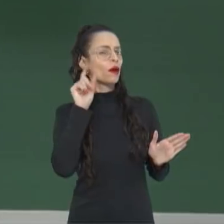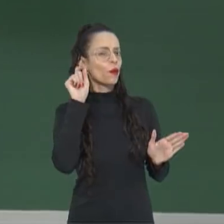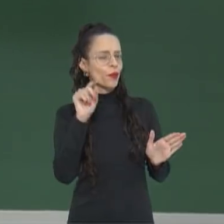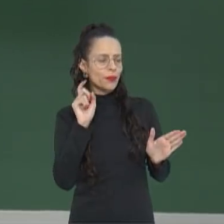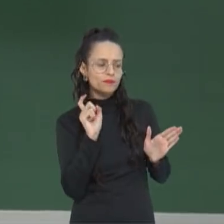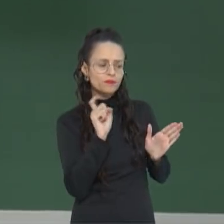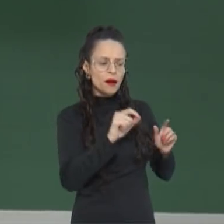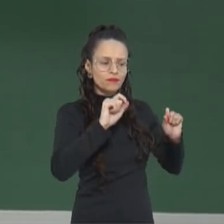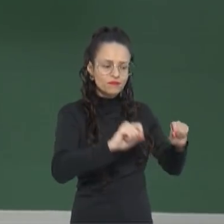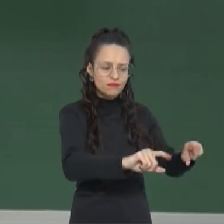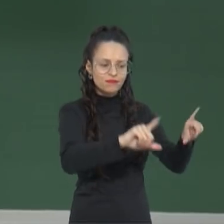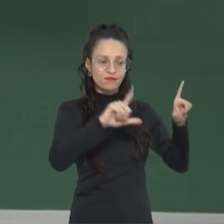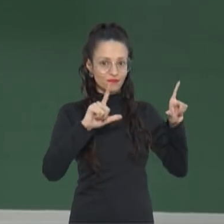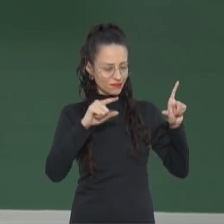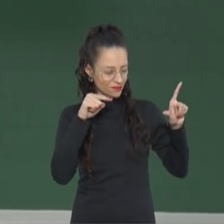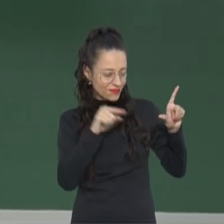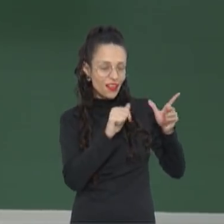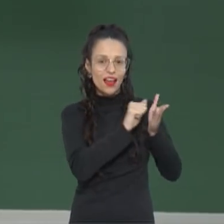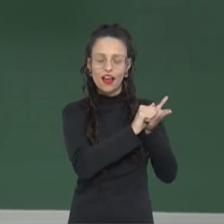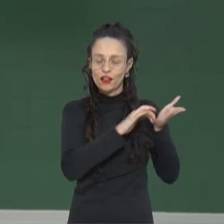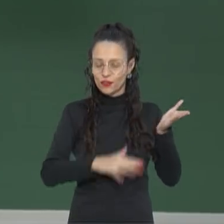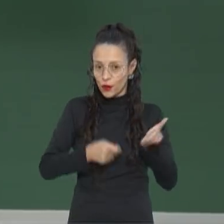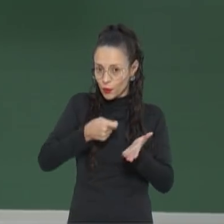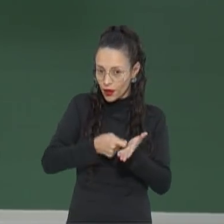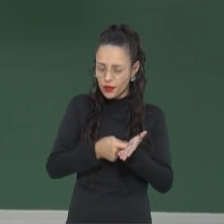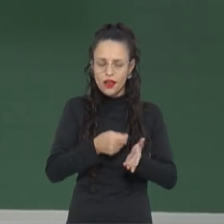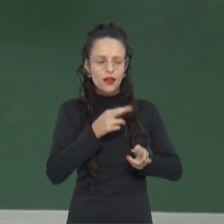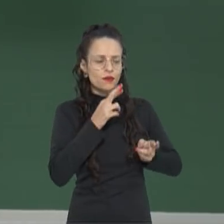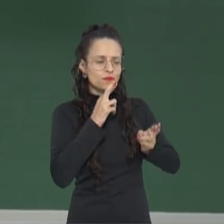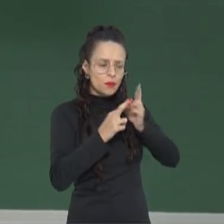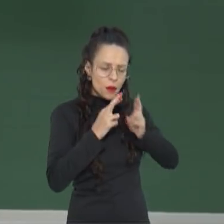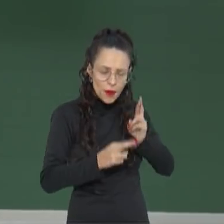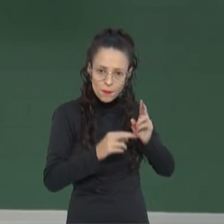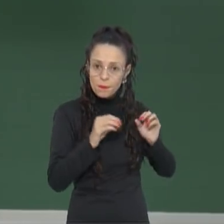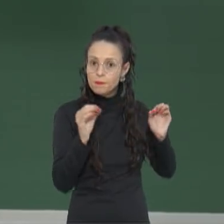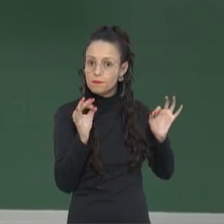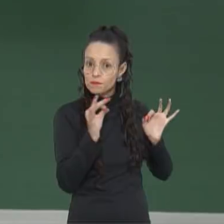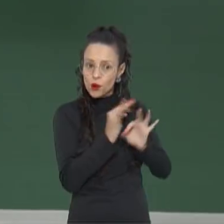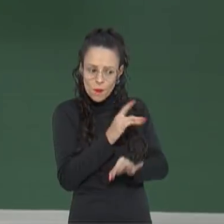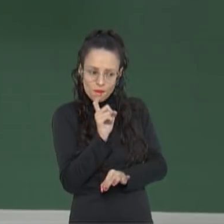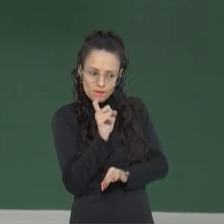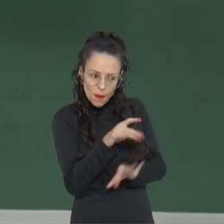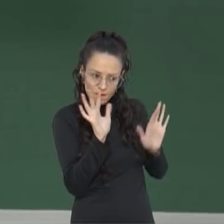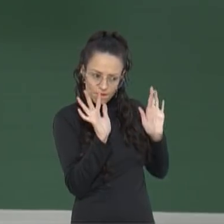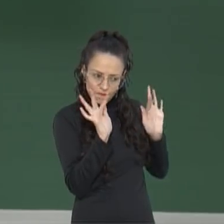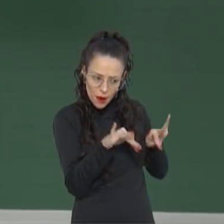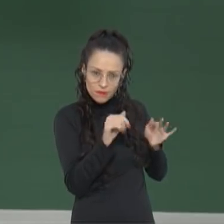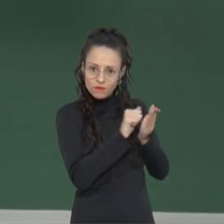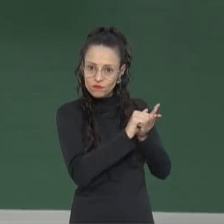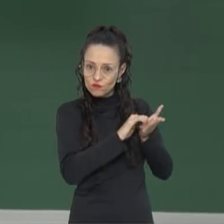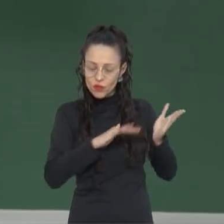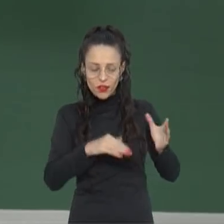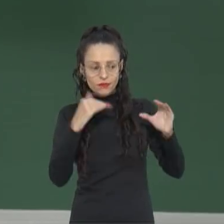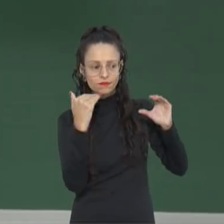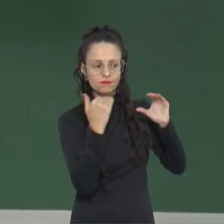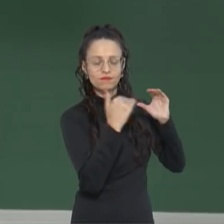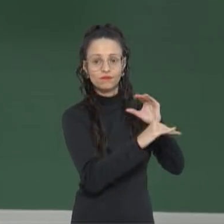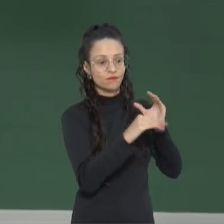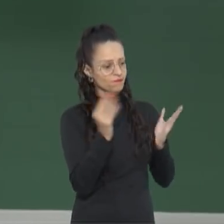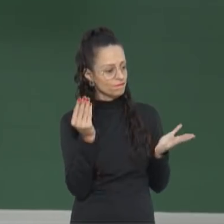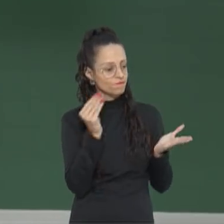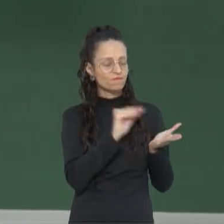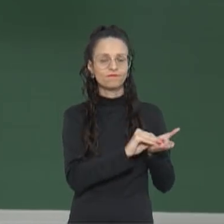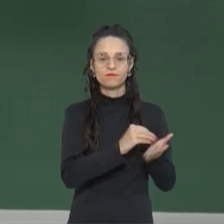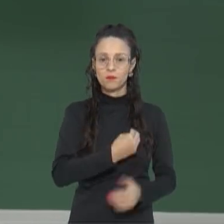da atividade obrigatória, responder os exercícios, clicar em concluir a atividade para que você tenha sua